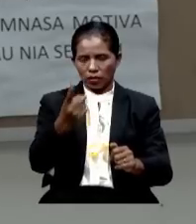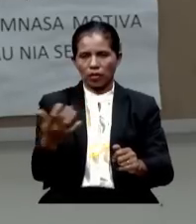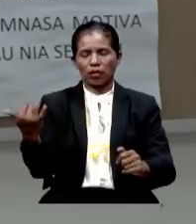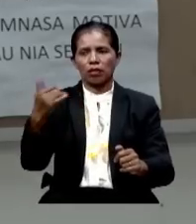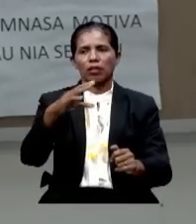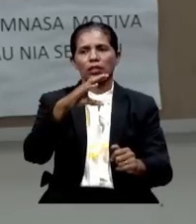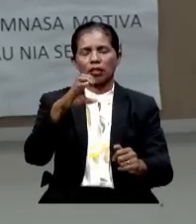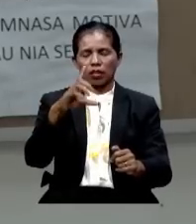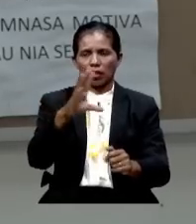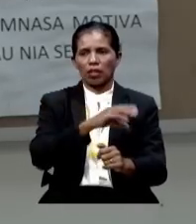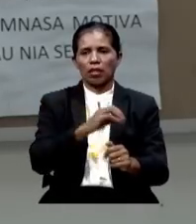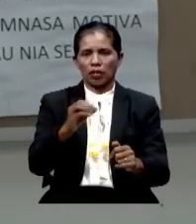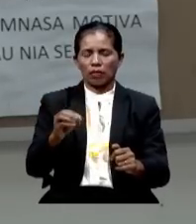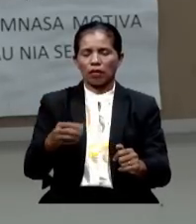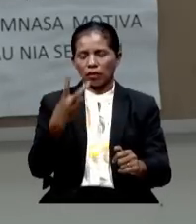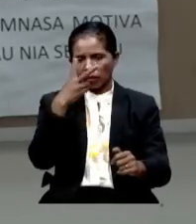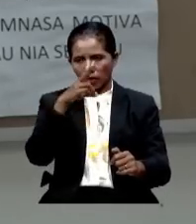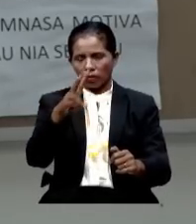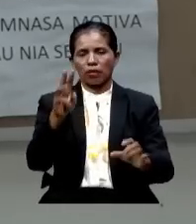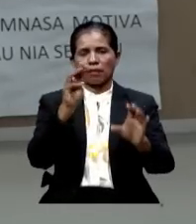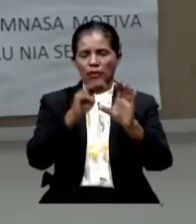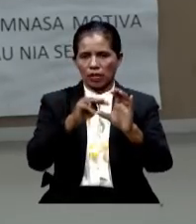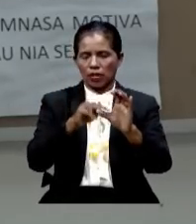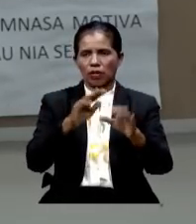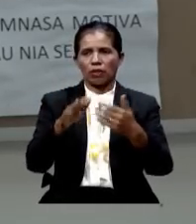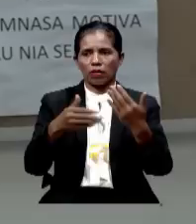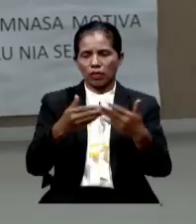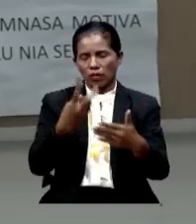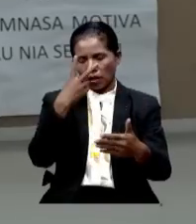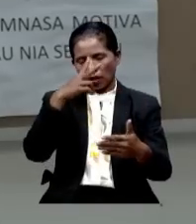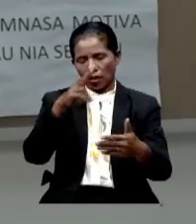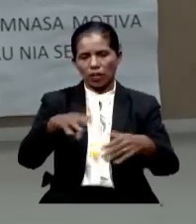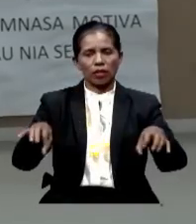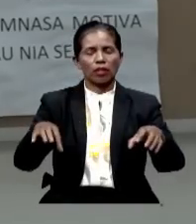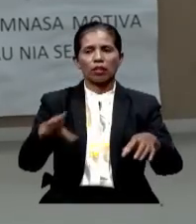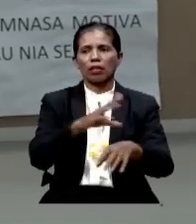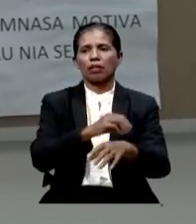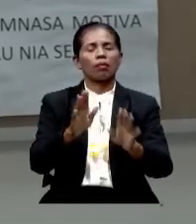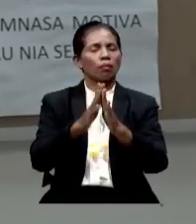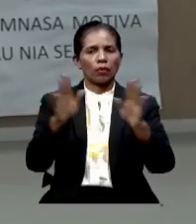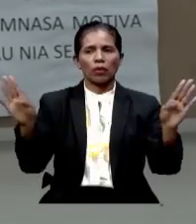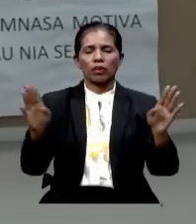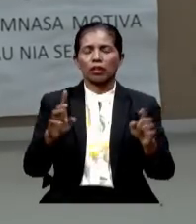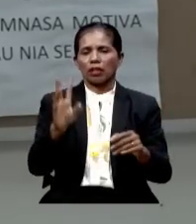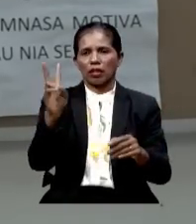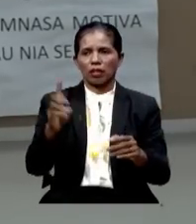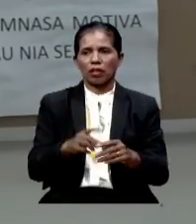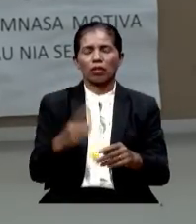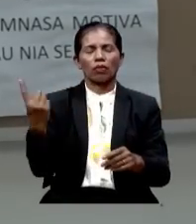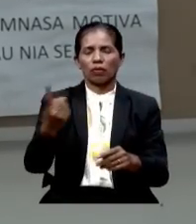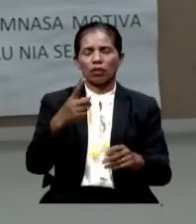salesman profesional tumba iha mercado, cek iha supermarket hutu tu bot lai ha, so he tandek iha